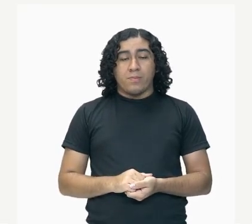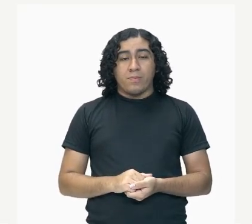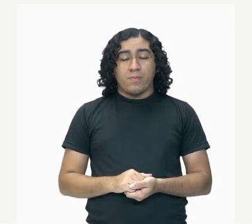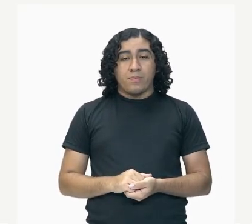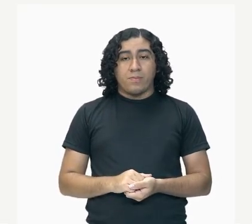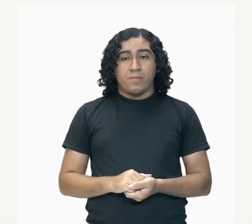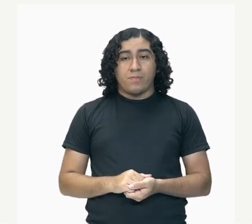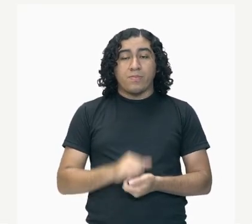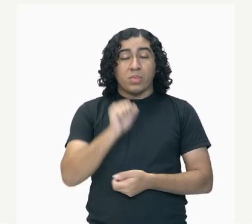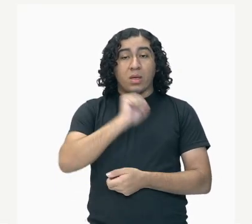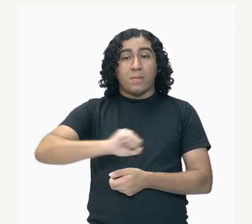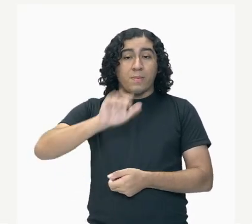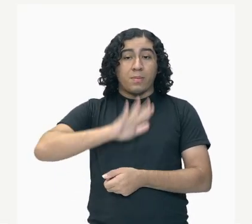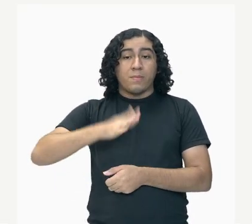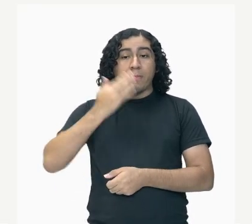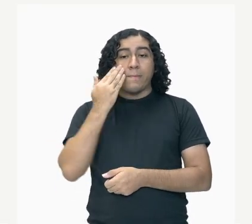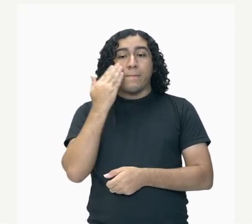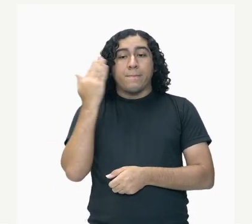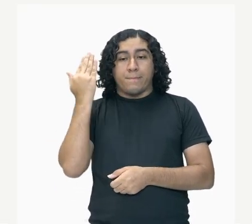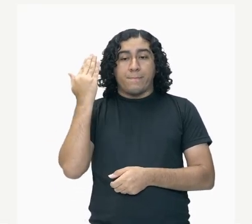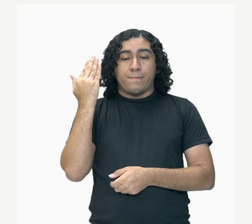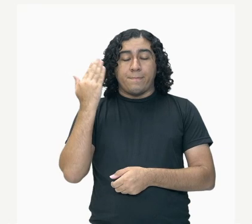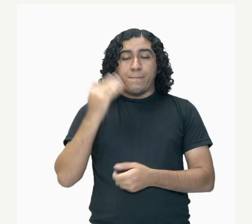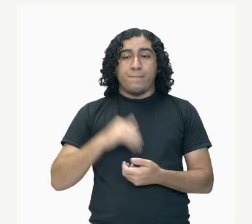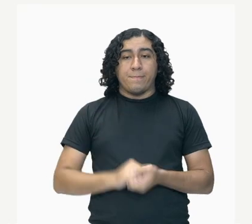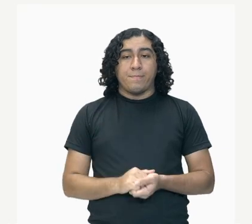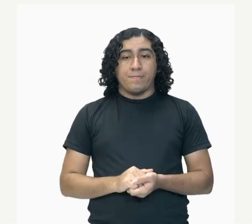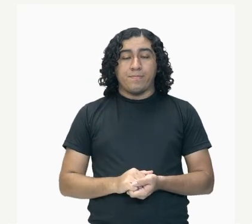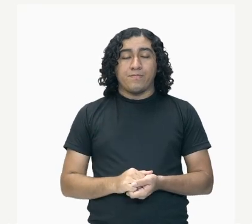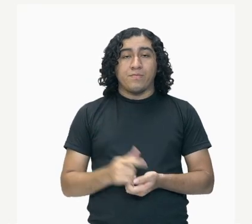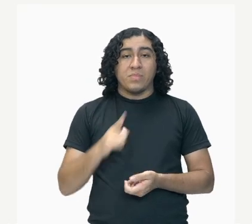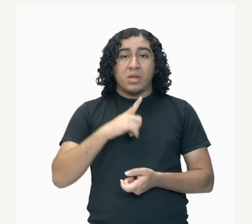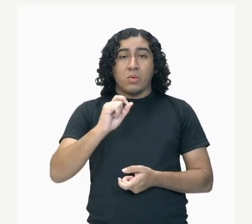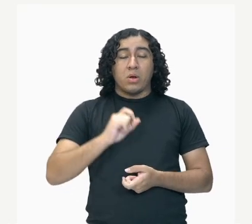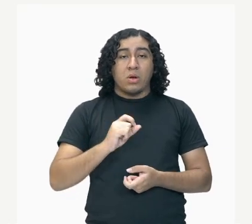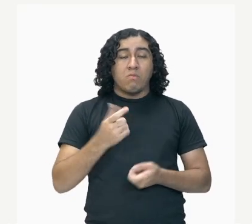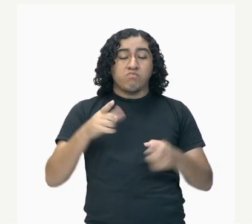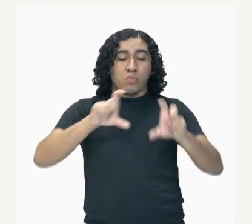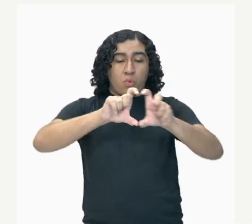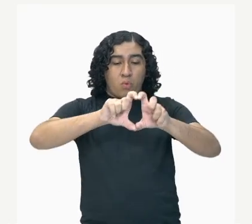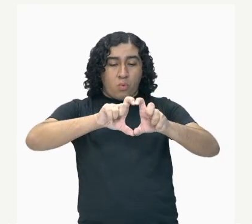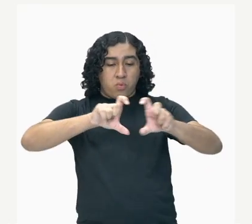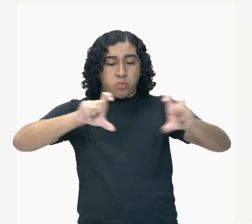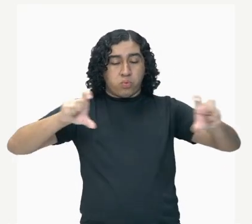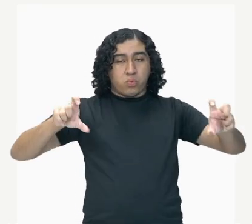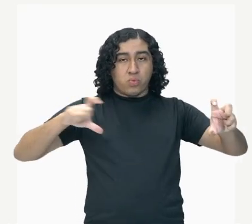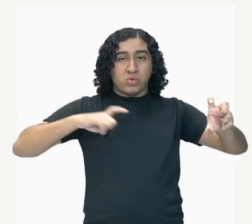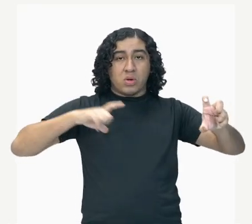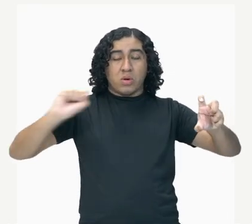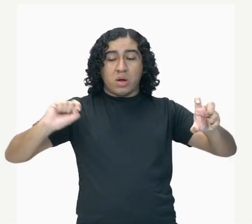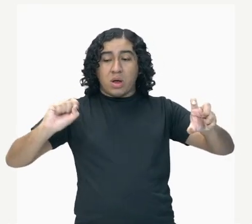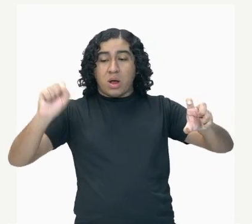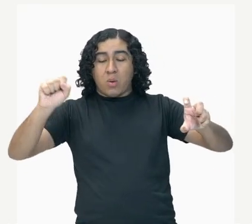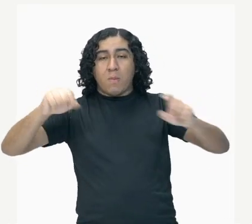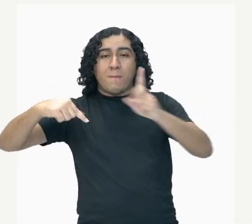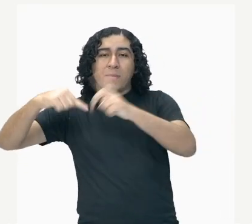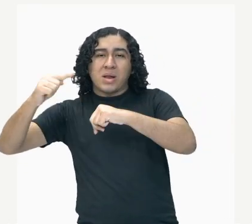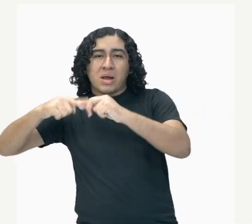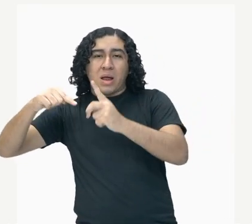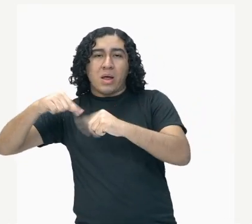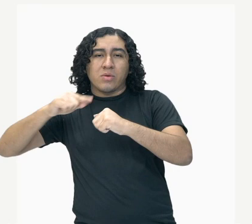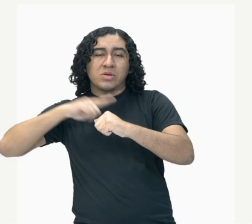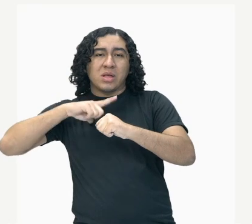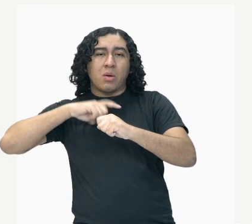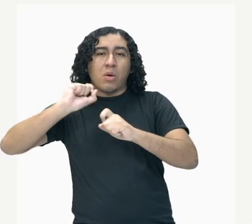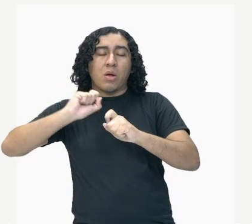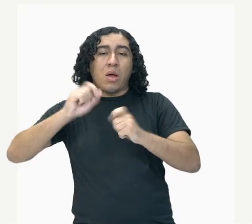figura interessante né aqui a gente tem dentro de um tubo um altofalante que produz uma onda sonora produz um